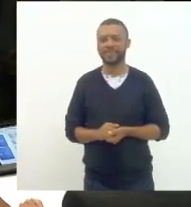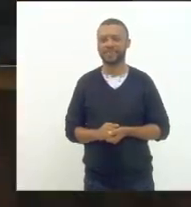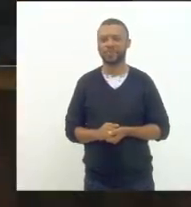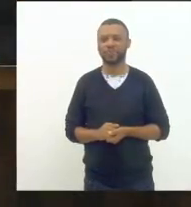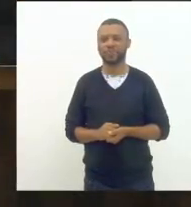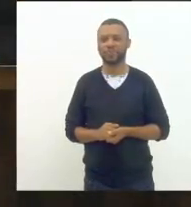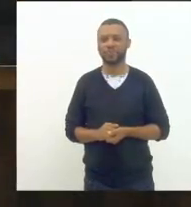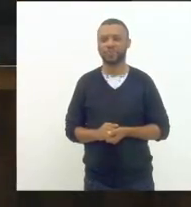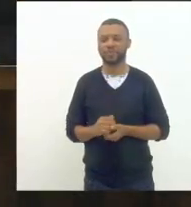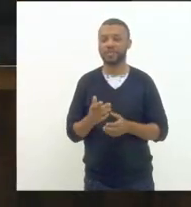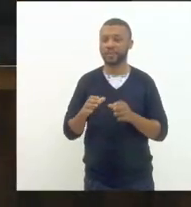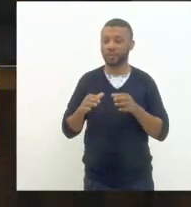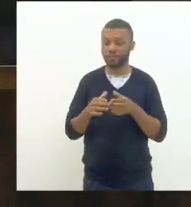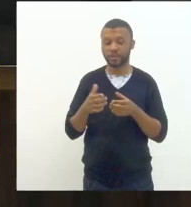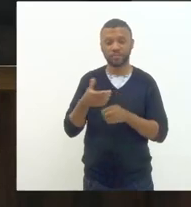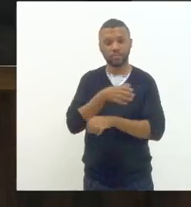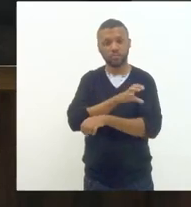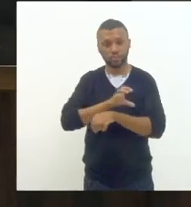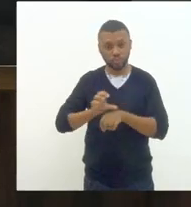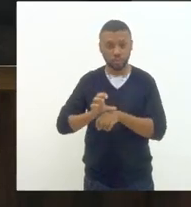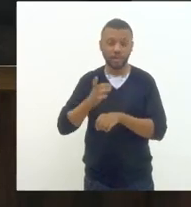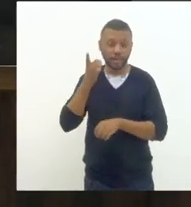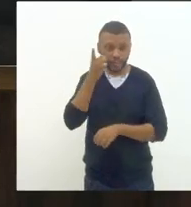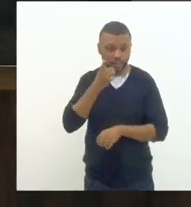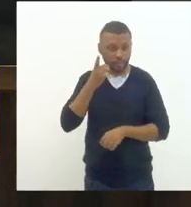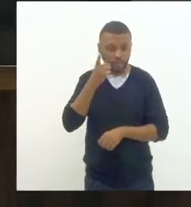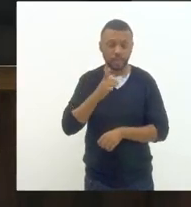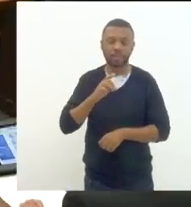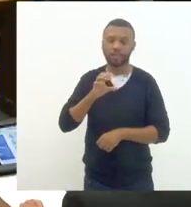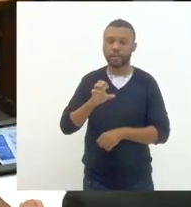Pela Comissão de Cultura, deputado Eliomar Coelho.